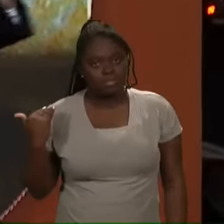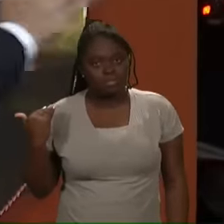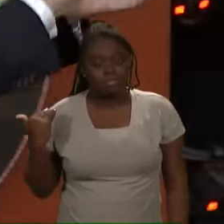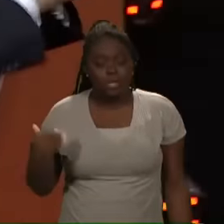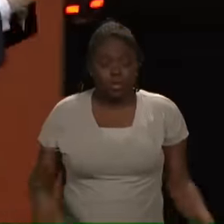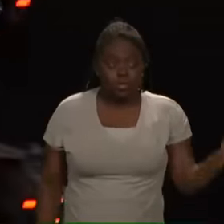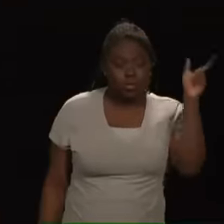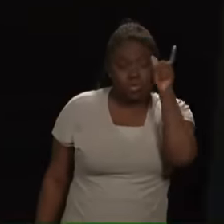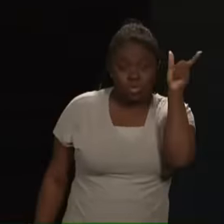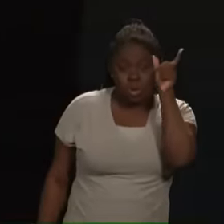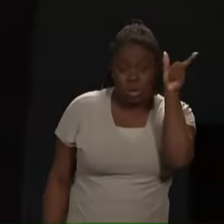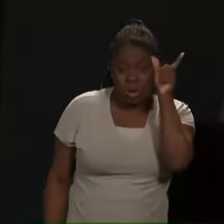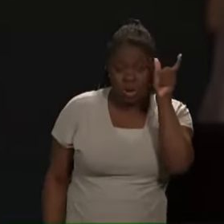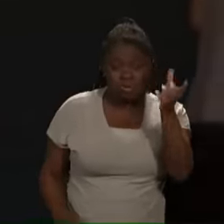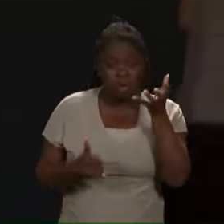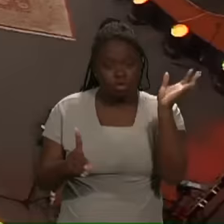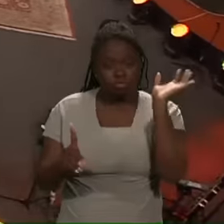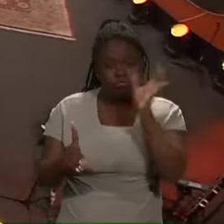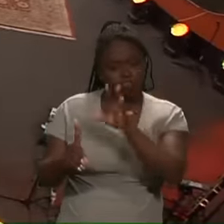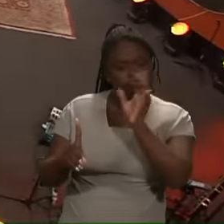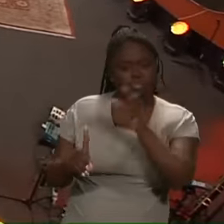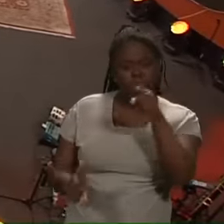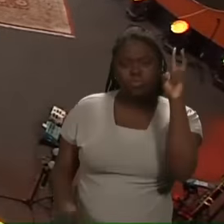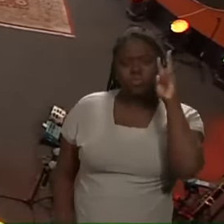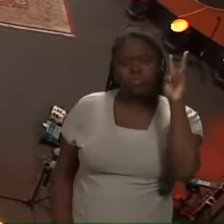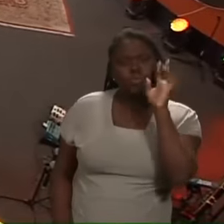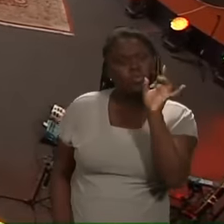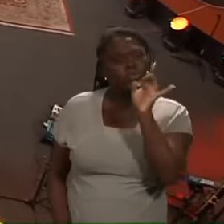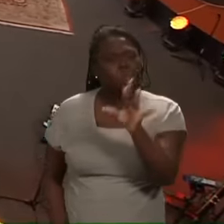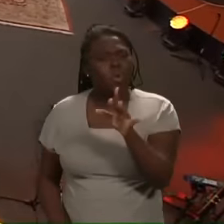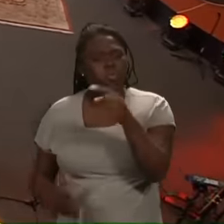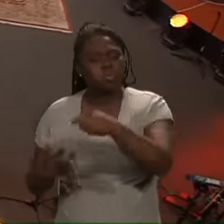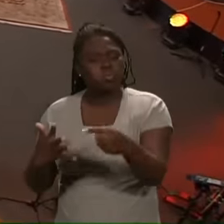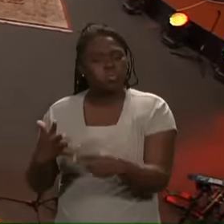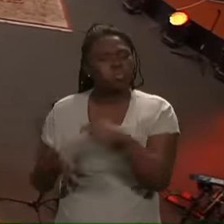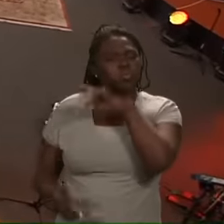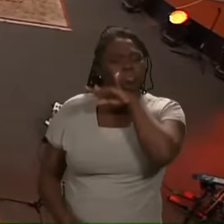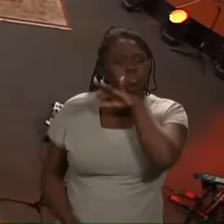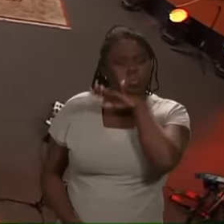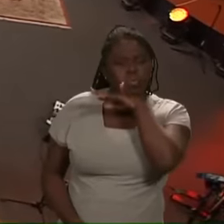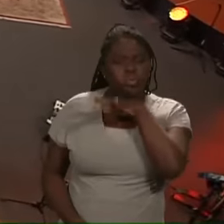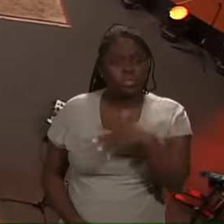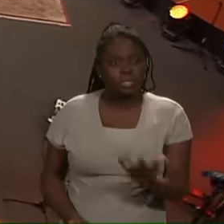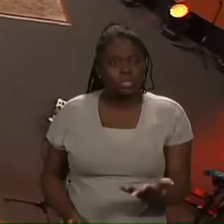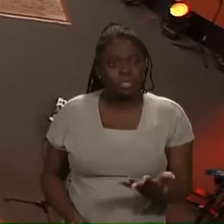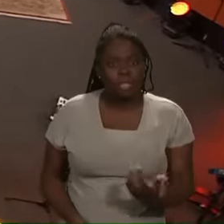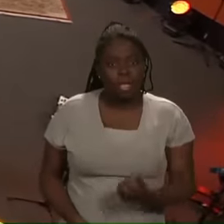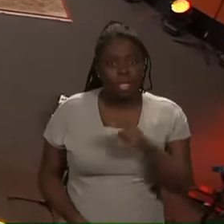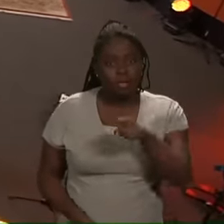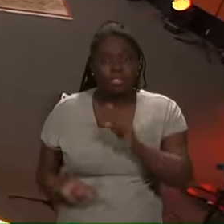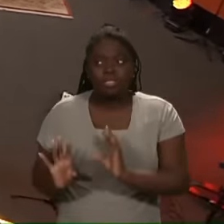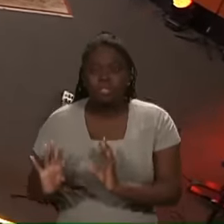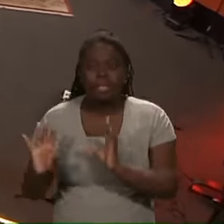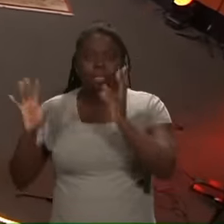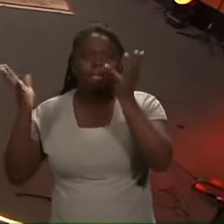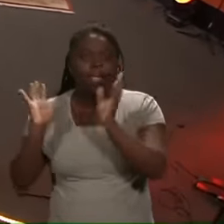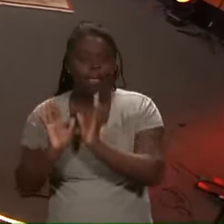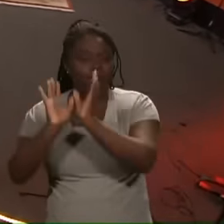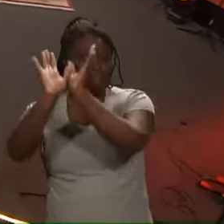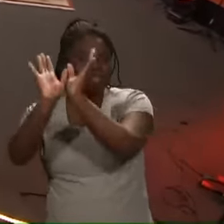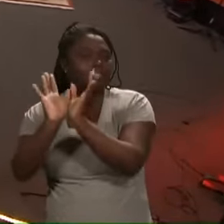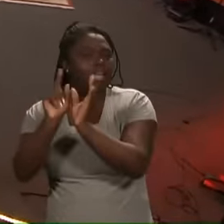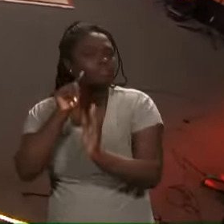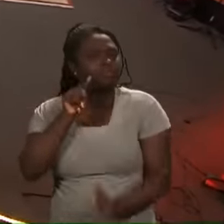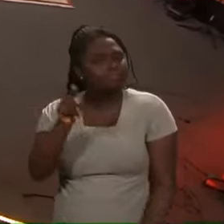Quando o diabo quer fazer você ficar lembrando só das suas desgraças, quando você celebra a ceia, é